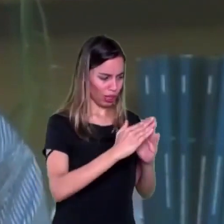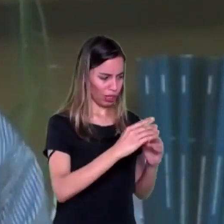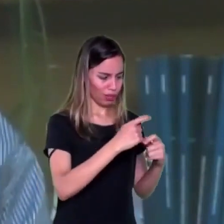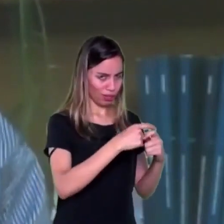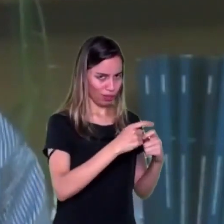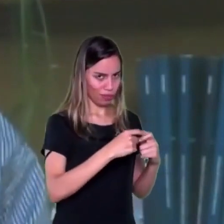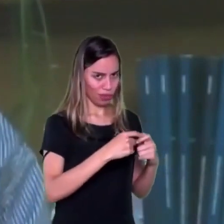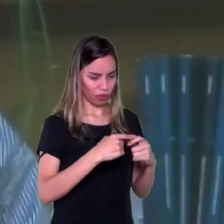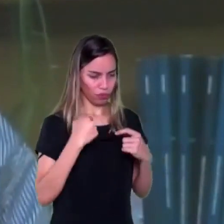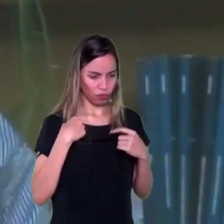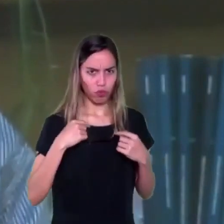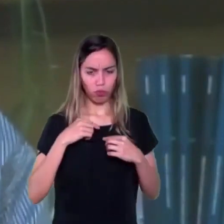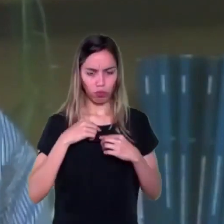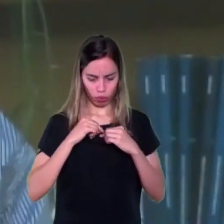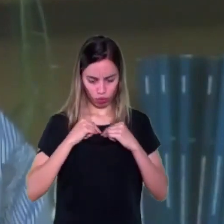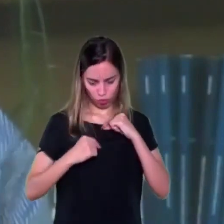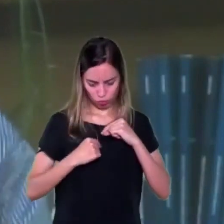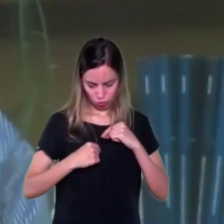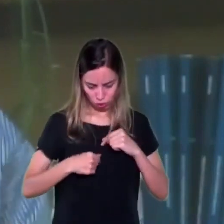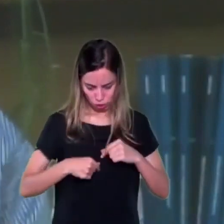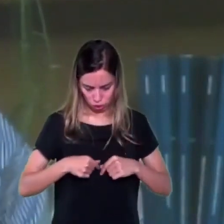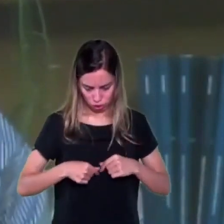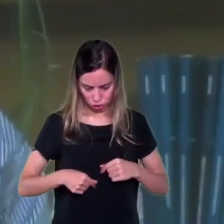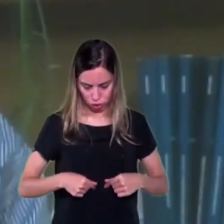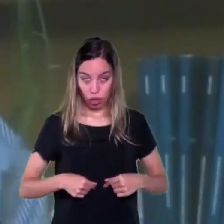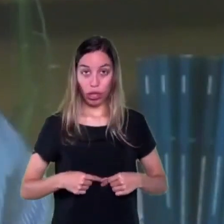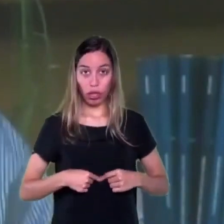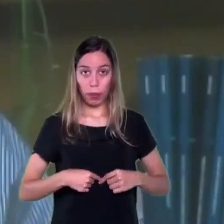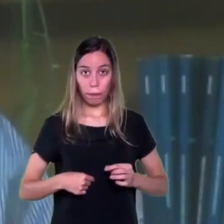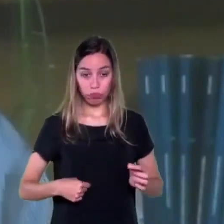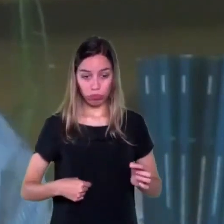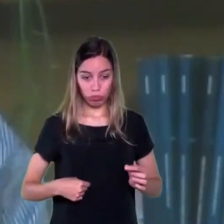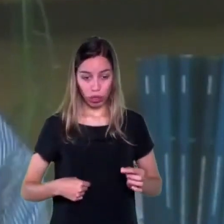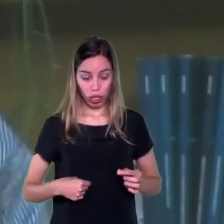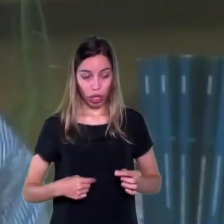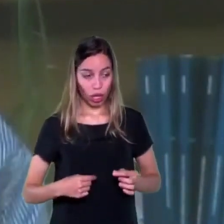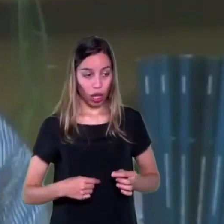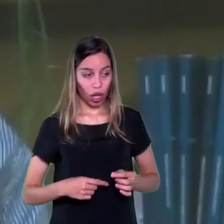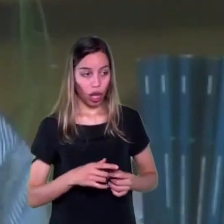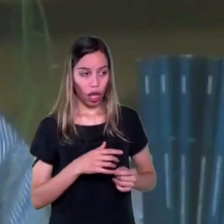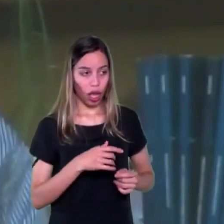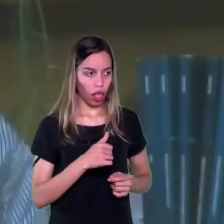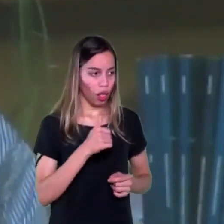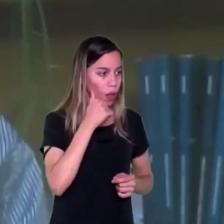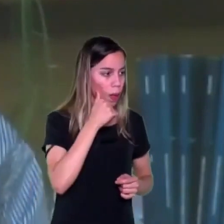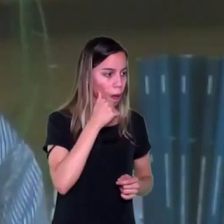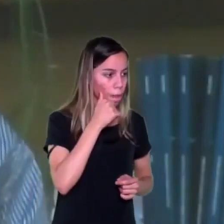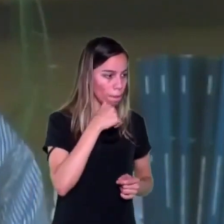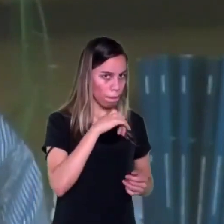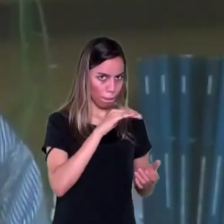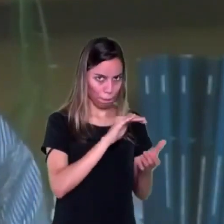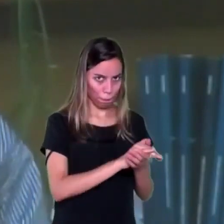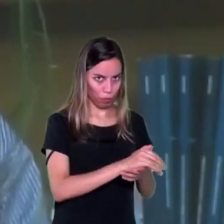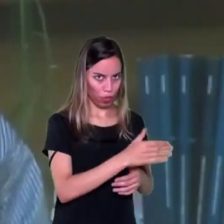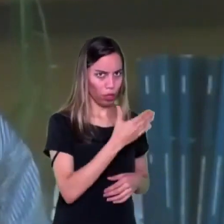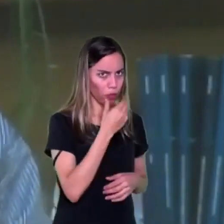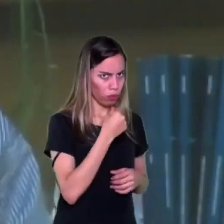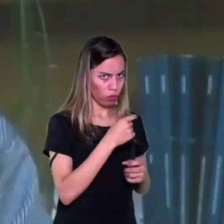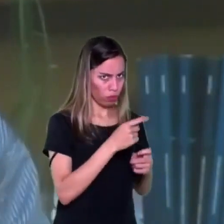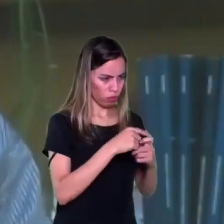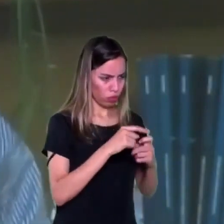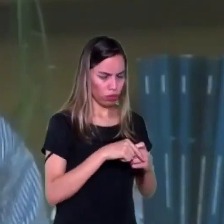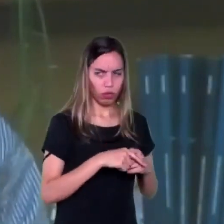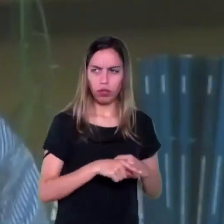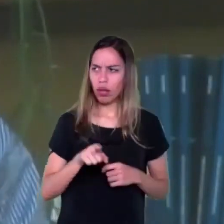dele estava sem um dos botões. E a dona Nair, que era a esposa do Dr. Coutinho, falou: não, Rosa,